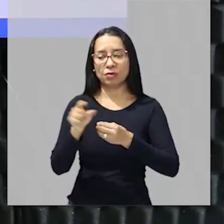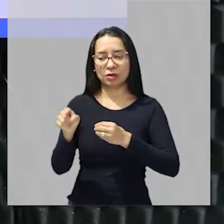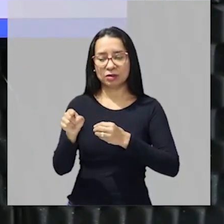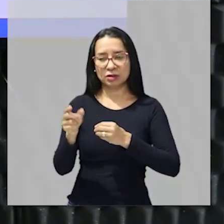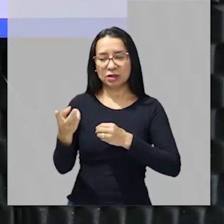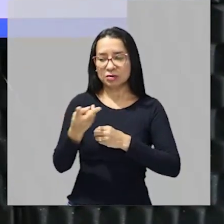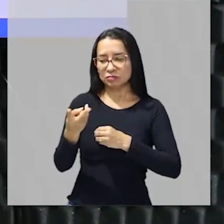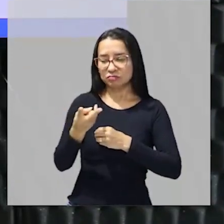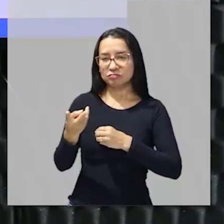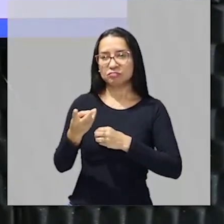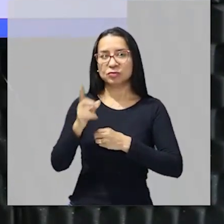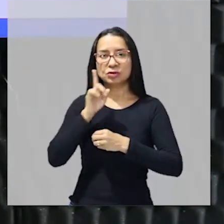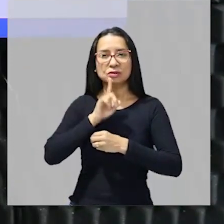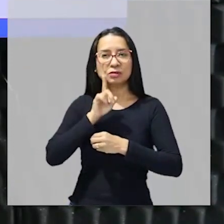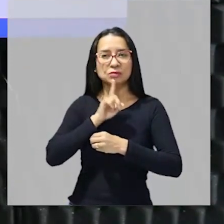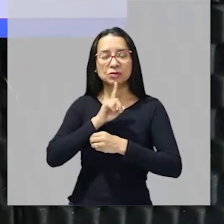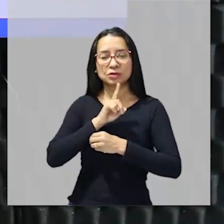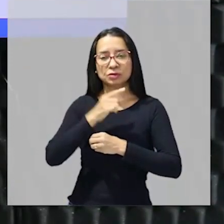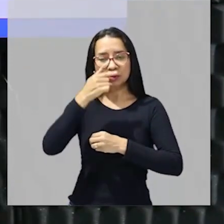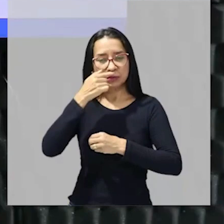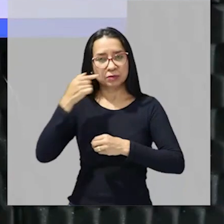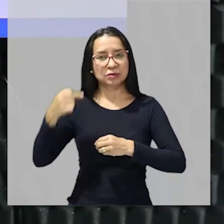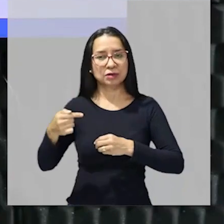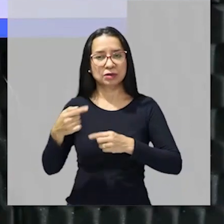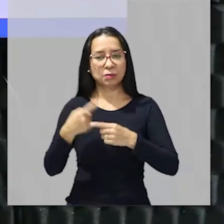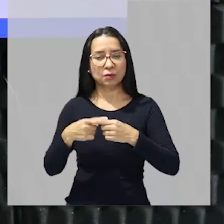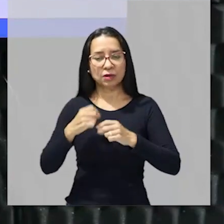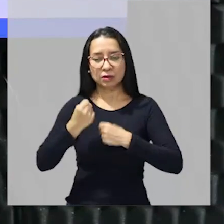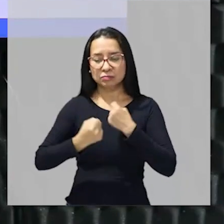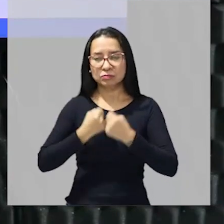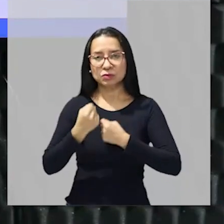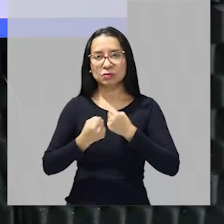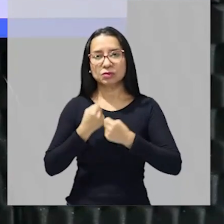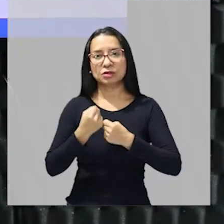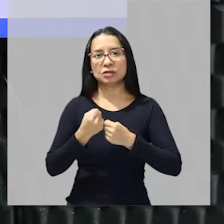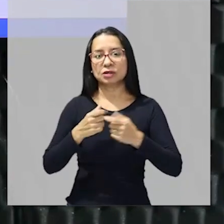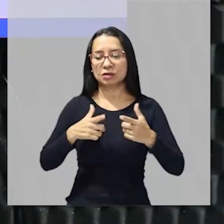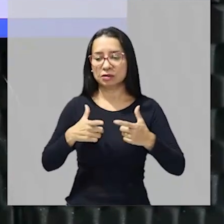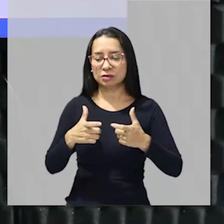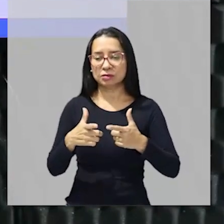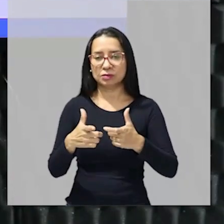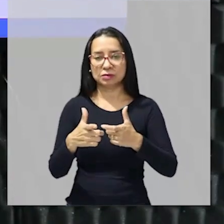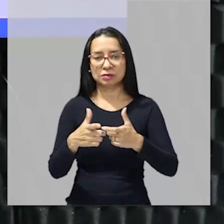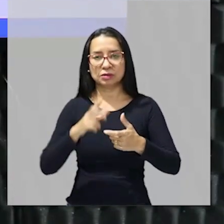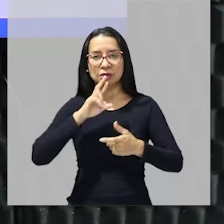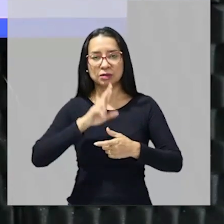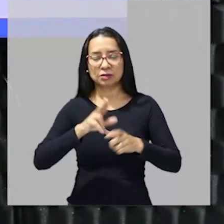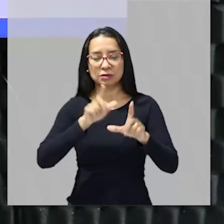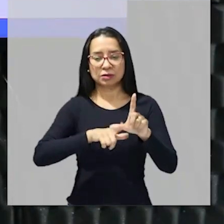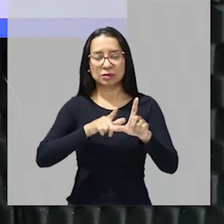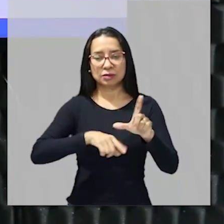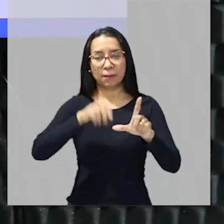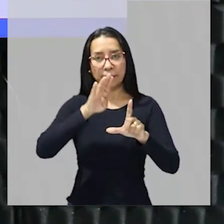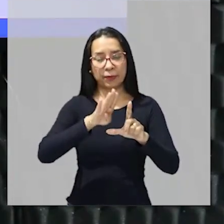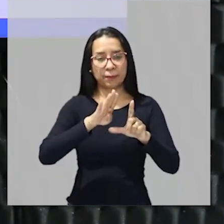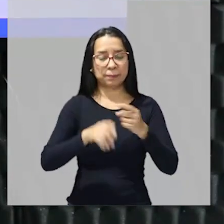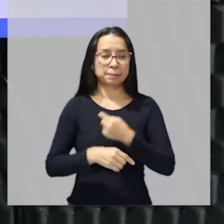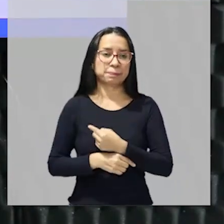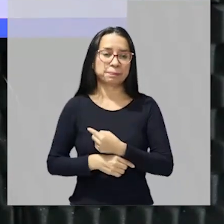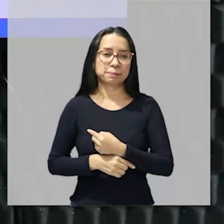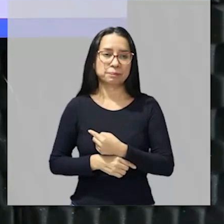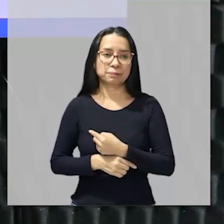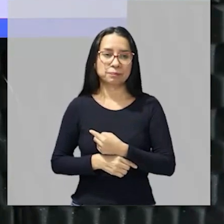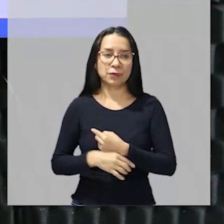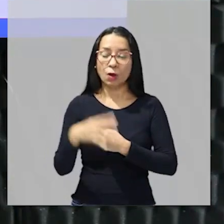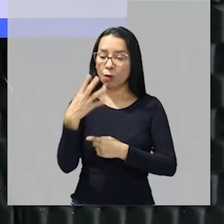a União Soviética por conta da corrida armamentista. Então, resposta letra B, de bola. Ok? E nós temos aqui o